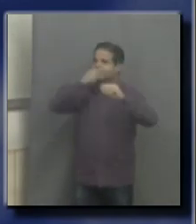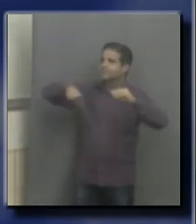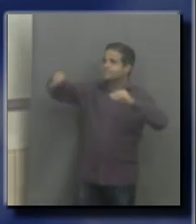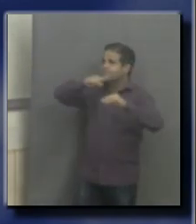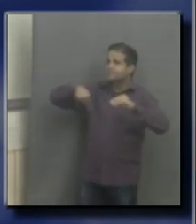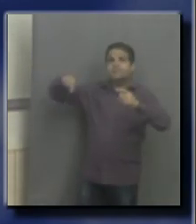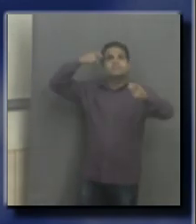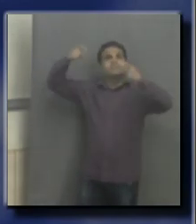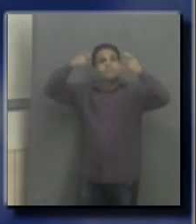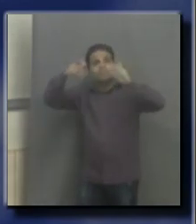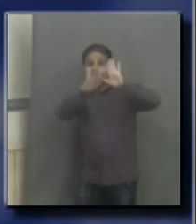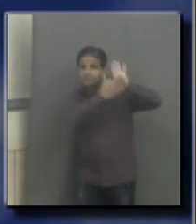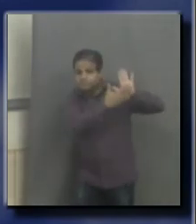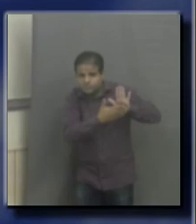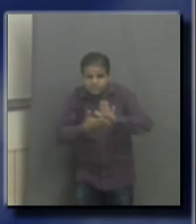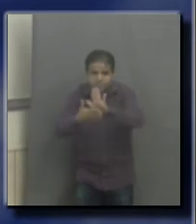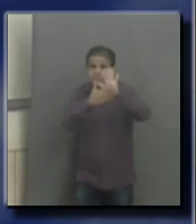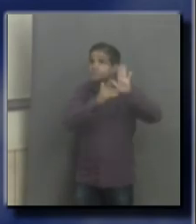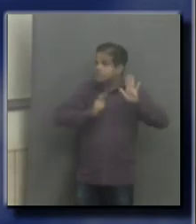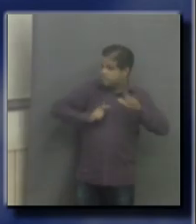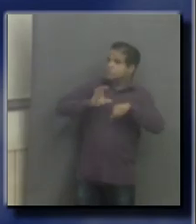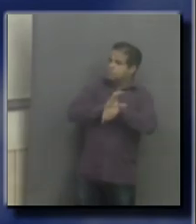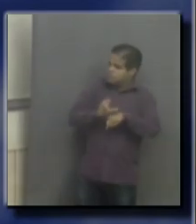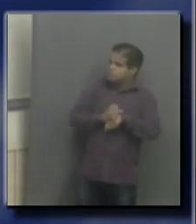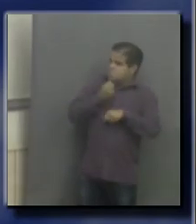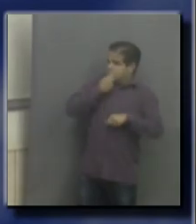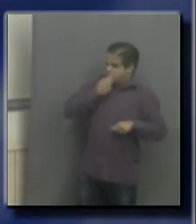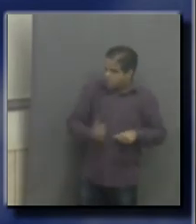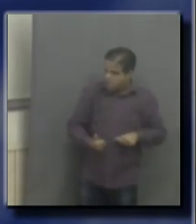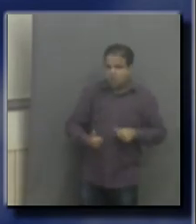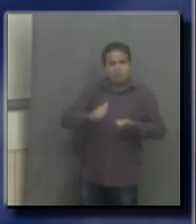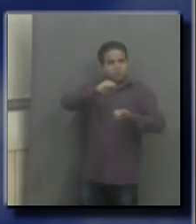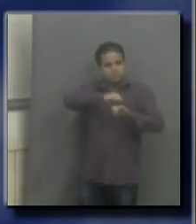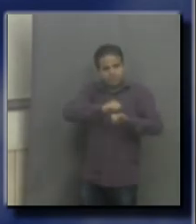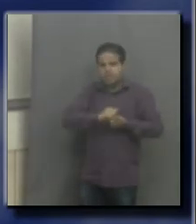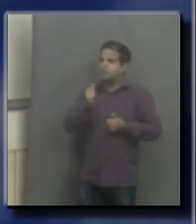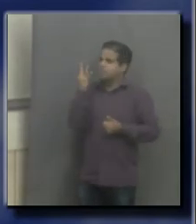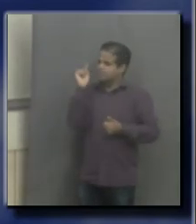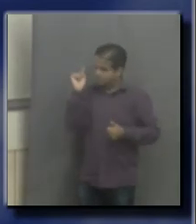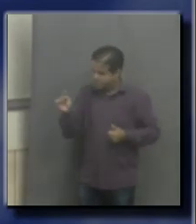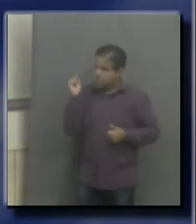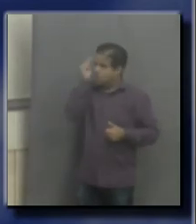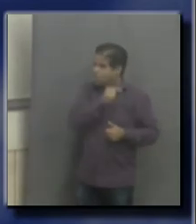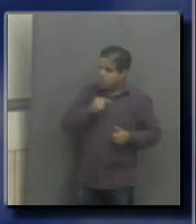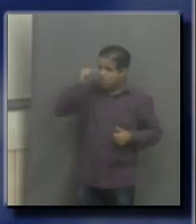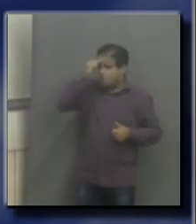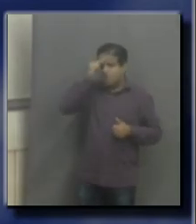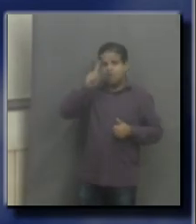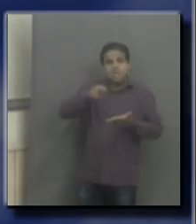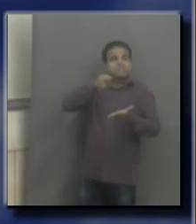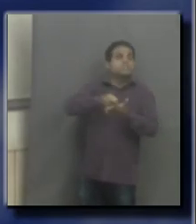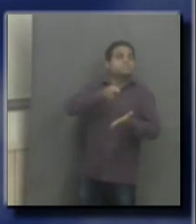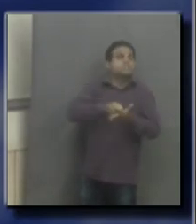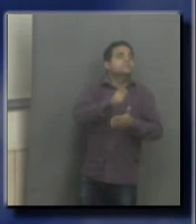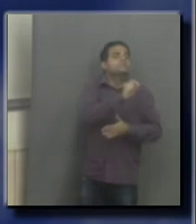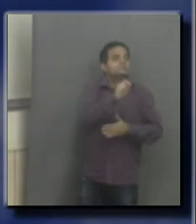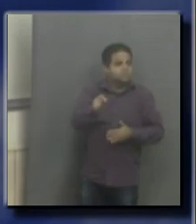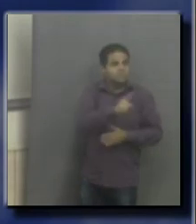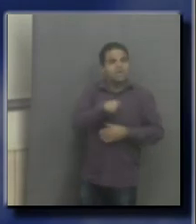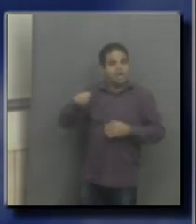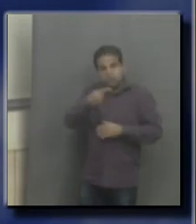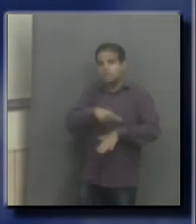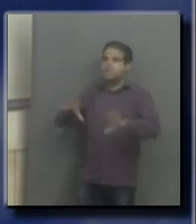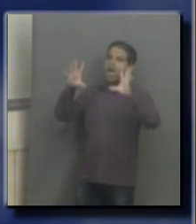e a nossa proposta de ter um curso de 4.000 horas, exigem também a